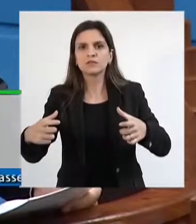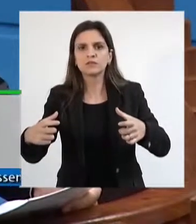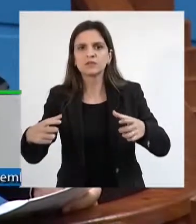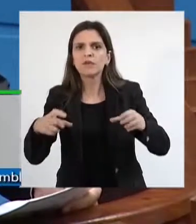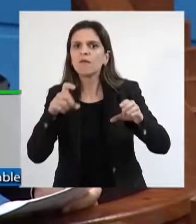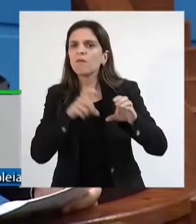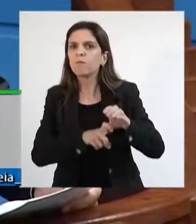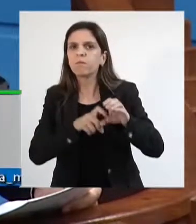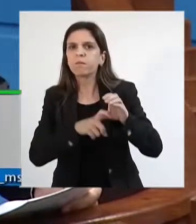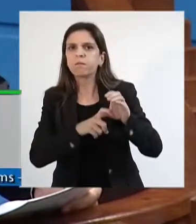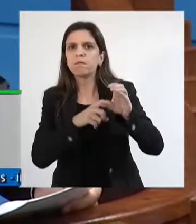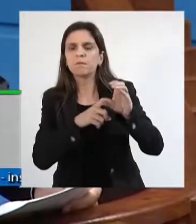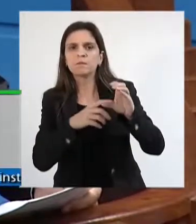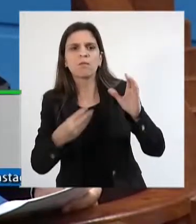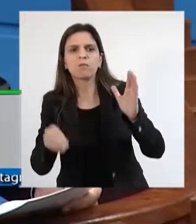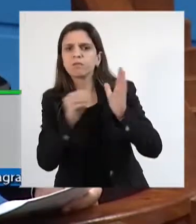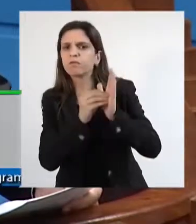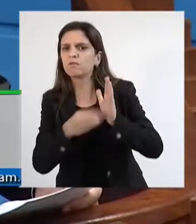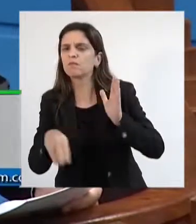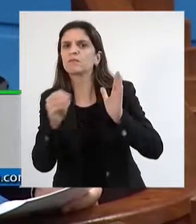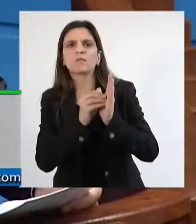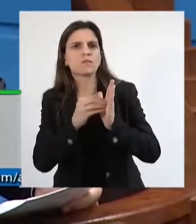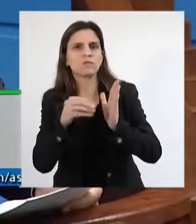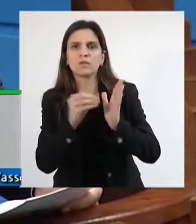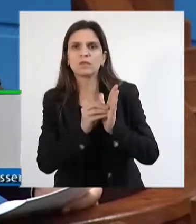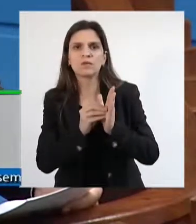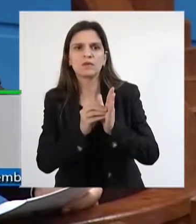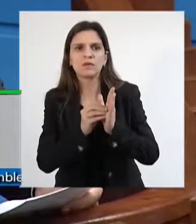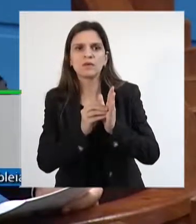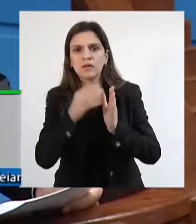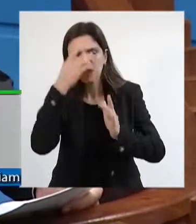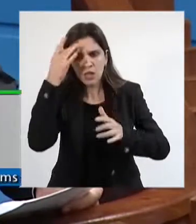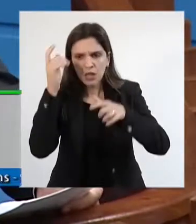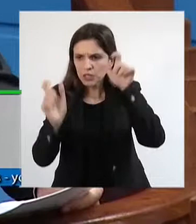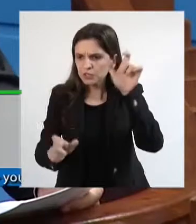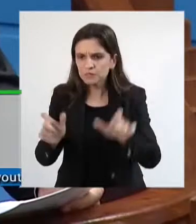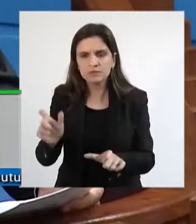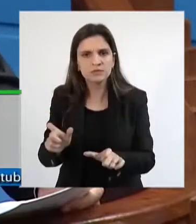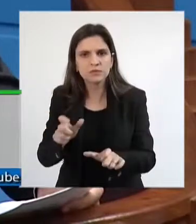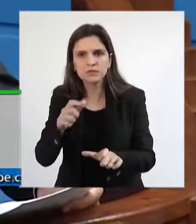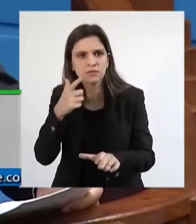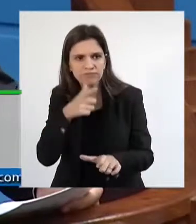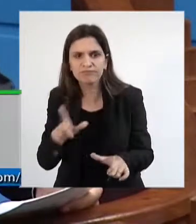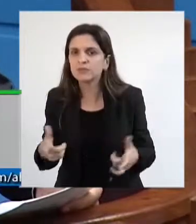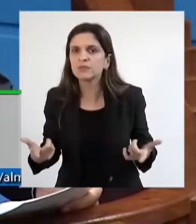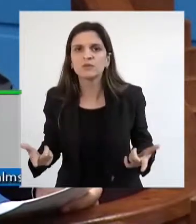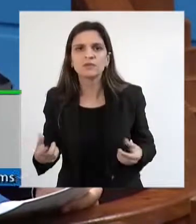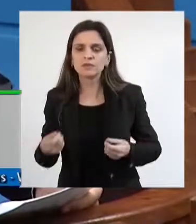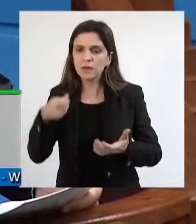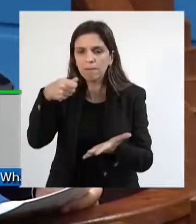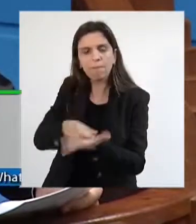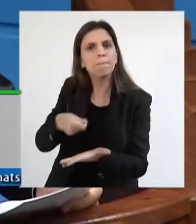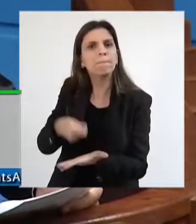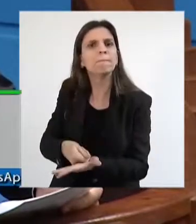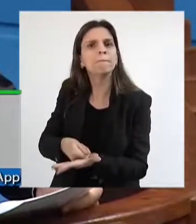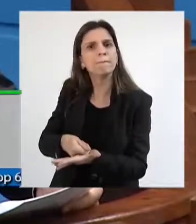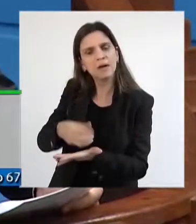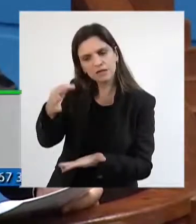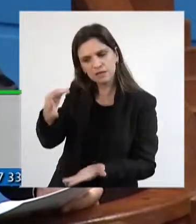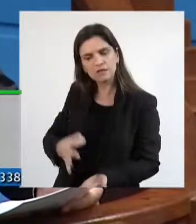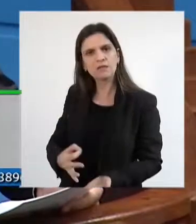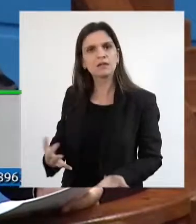as pessoas incapacitadas de pagar a sua energia elétrica. E também é bom que se ressalte que a conta de luz